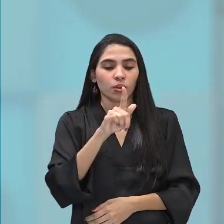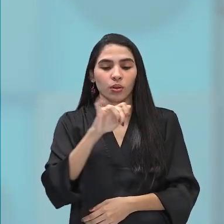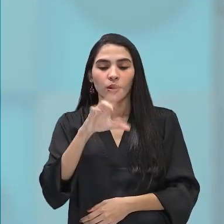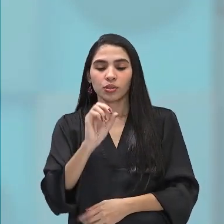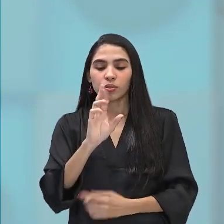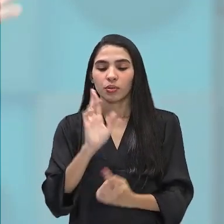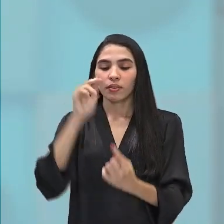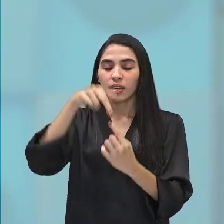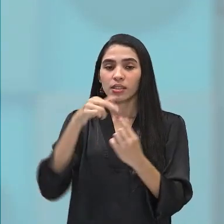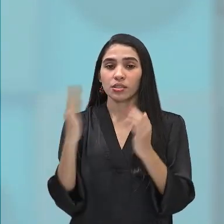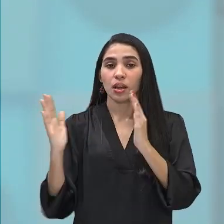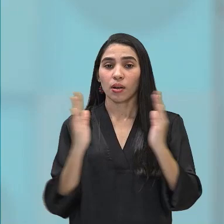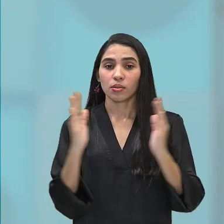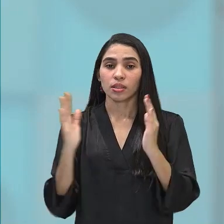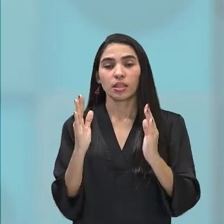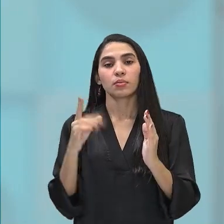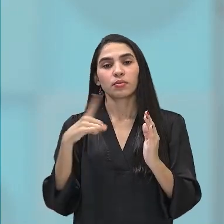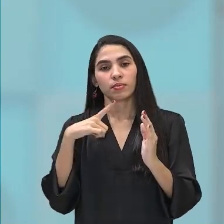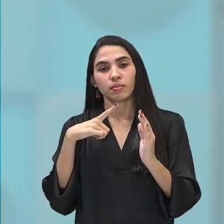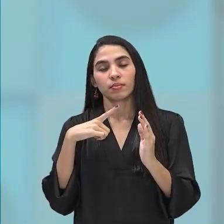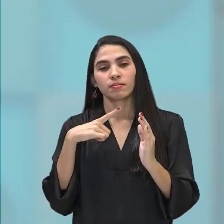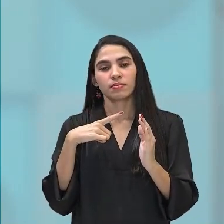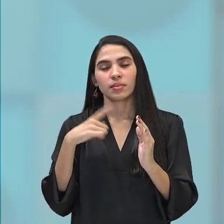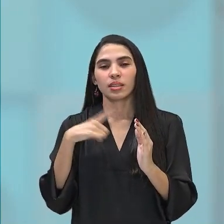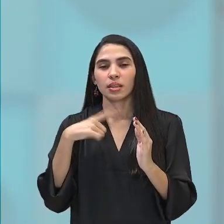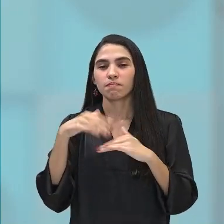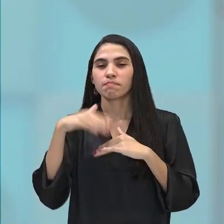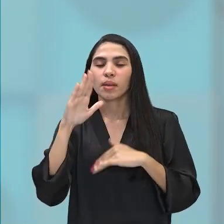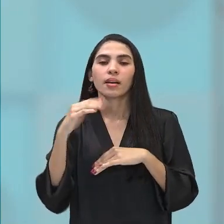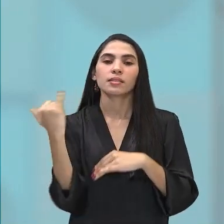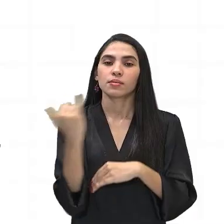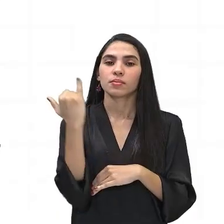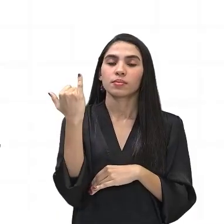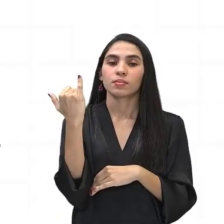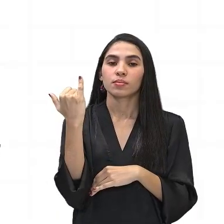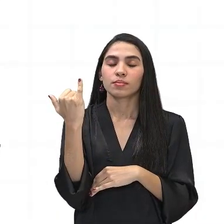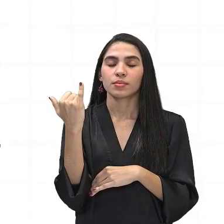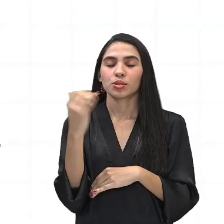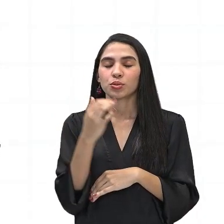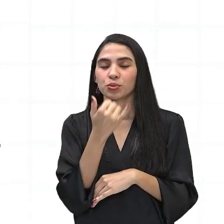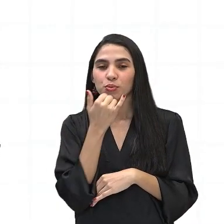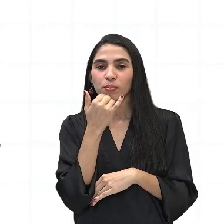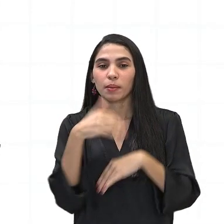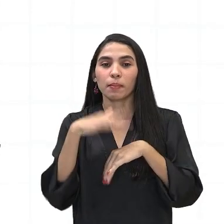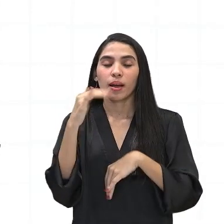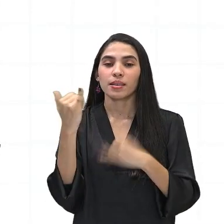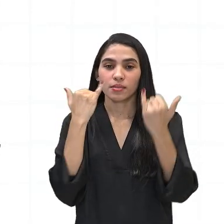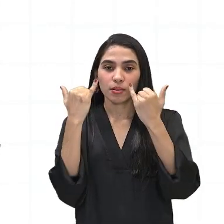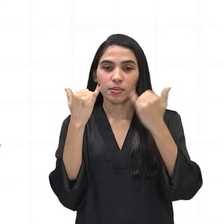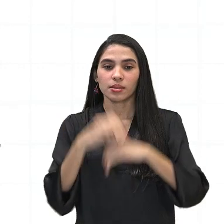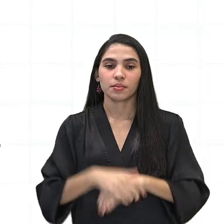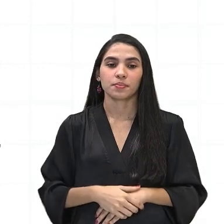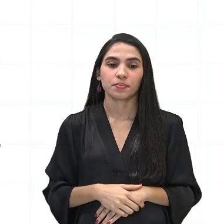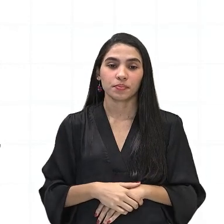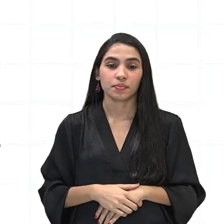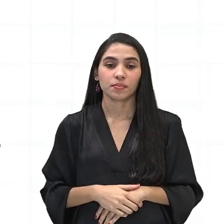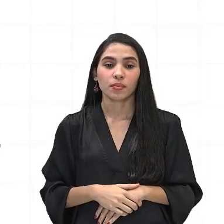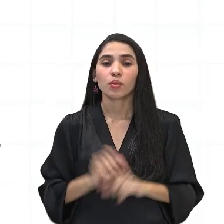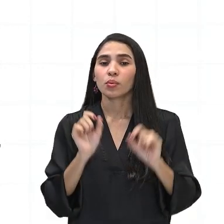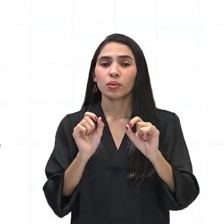tempo, traz mais informação sobre esse gênero textual. Então, vamos ler juntos essa cartela? Olhem só, o que